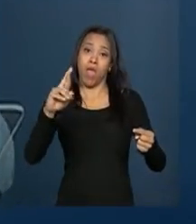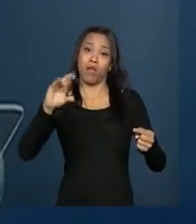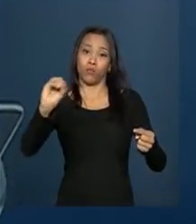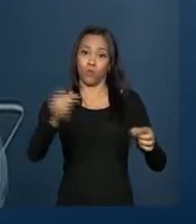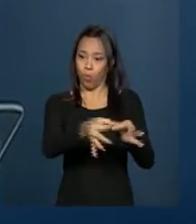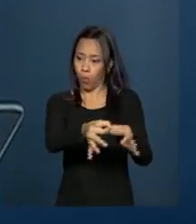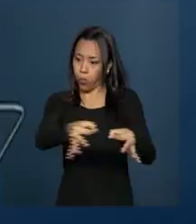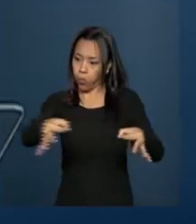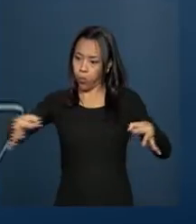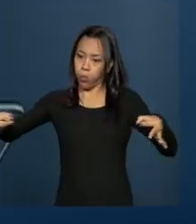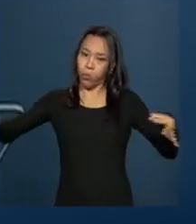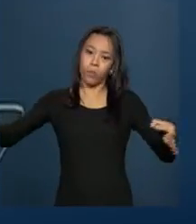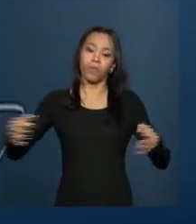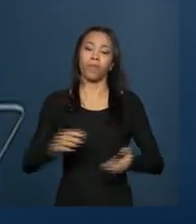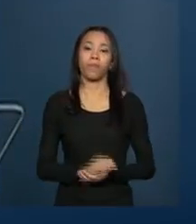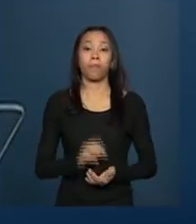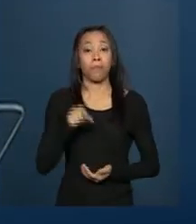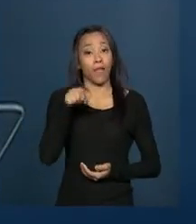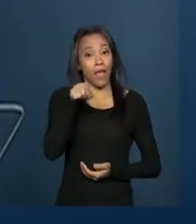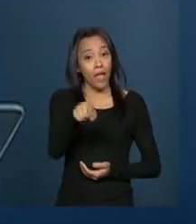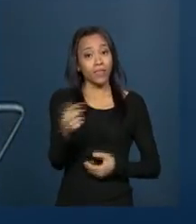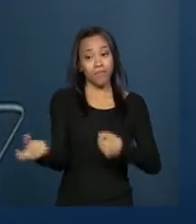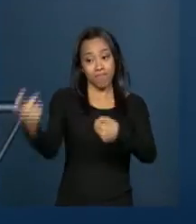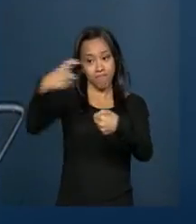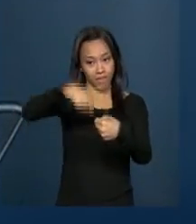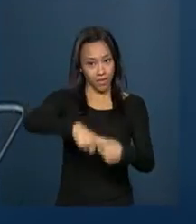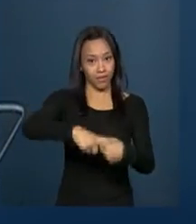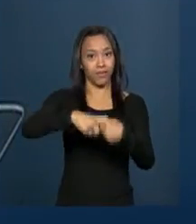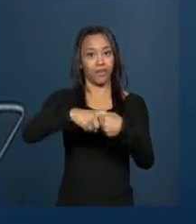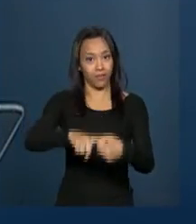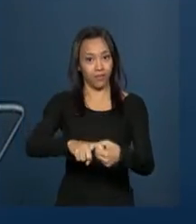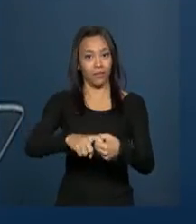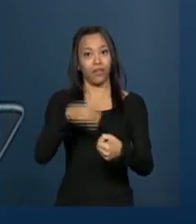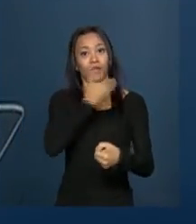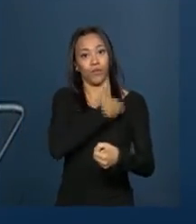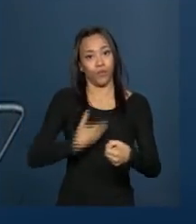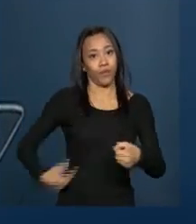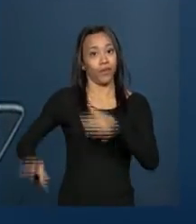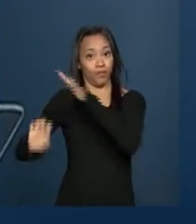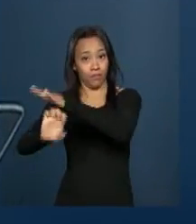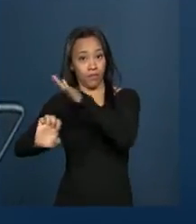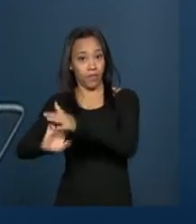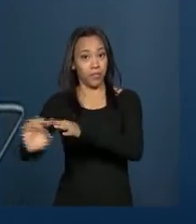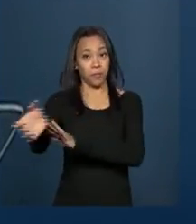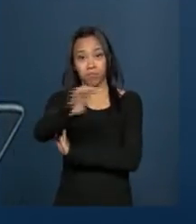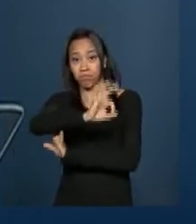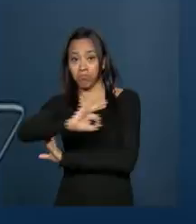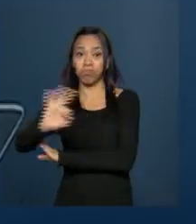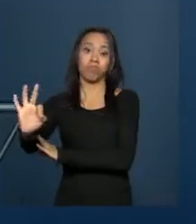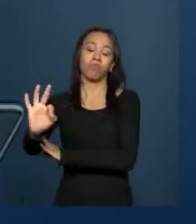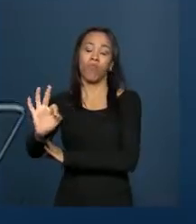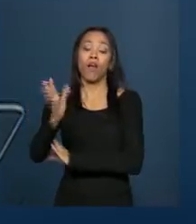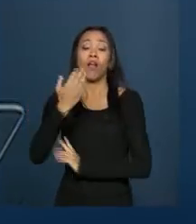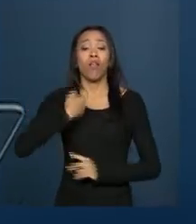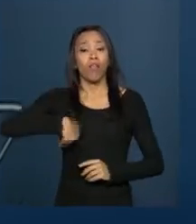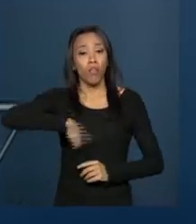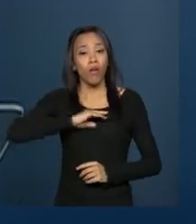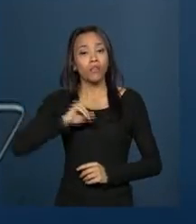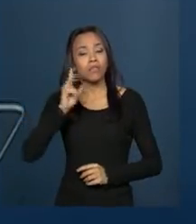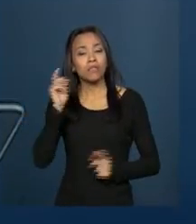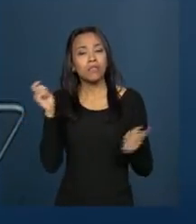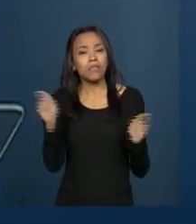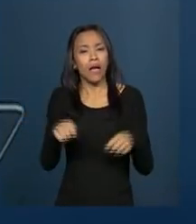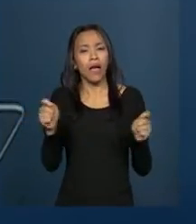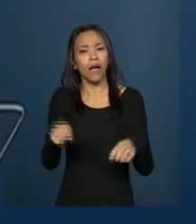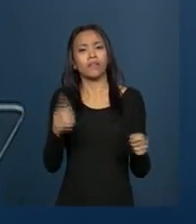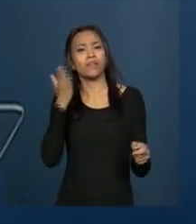ela cria um círculo virtuoso, no qual nós podemos prever os investimentos,